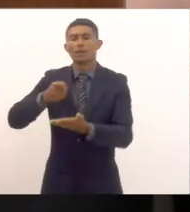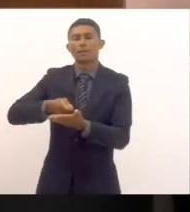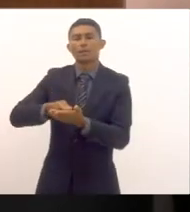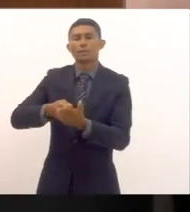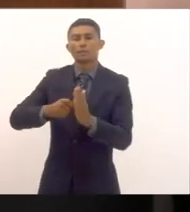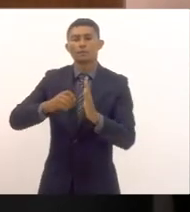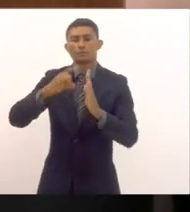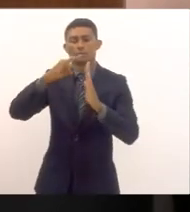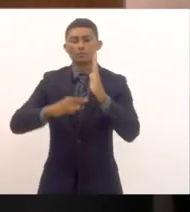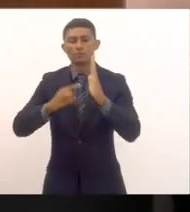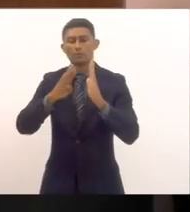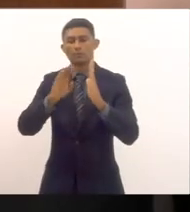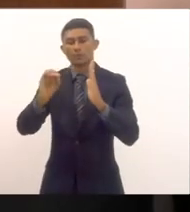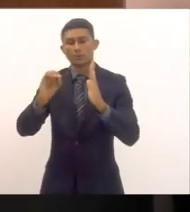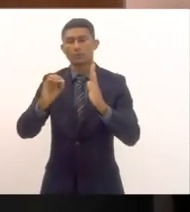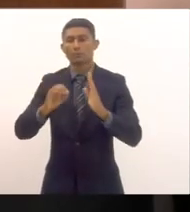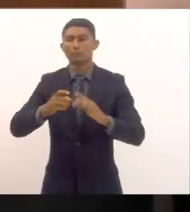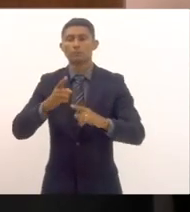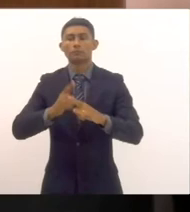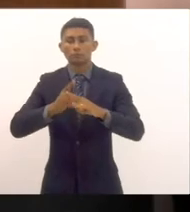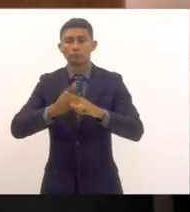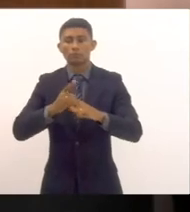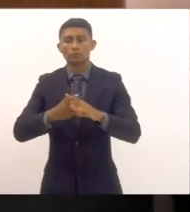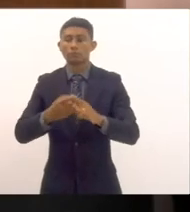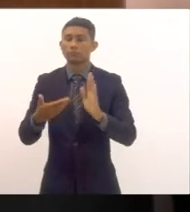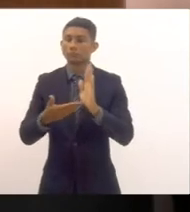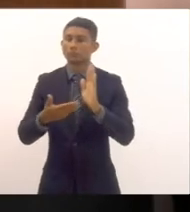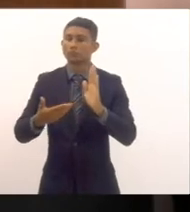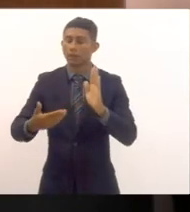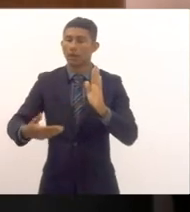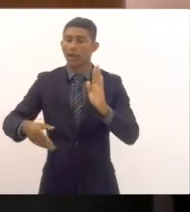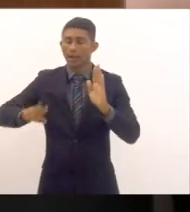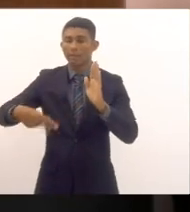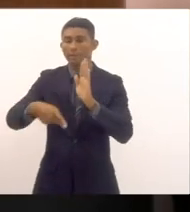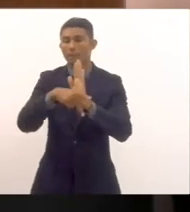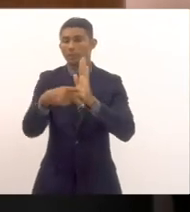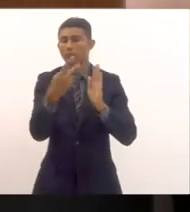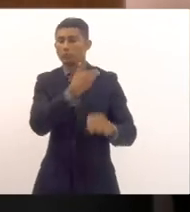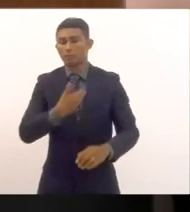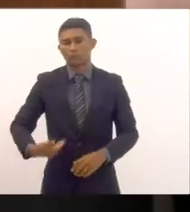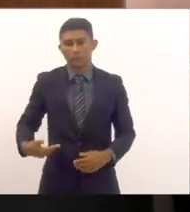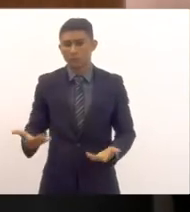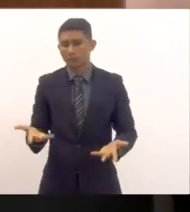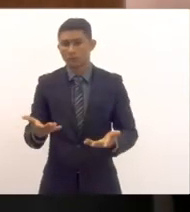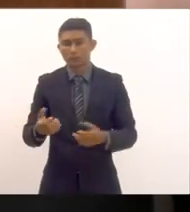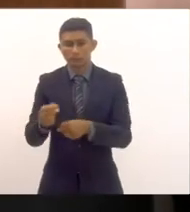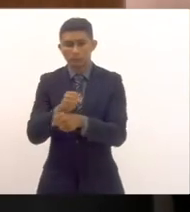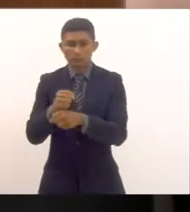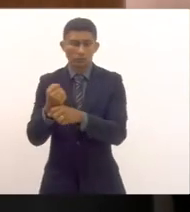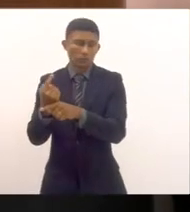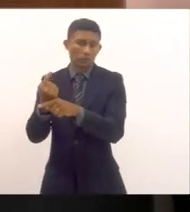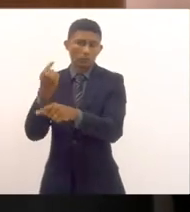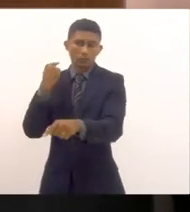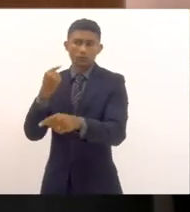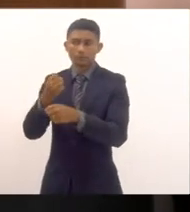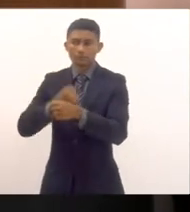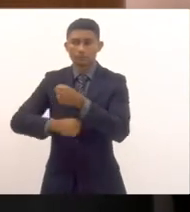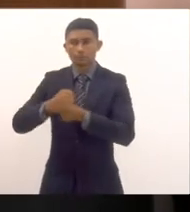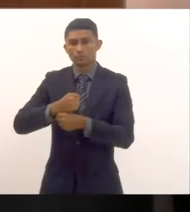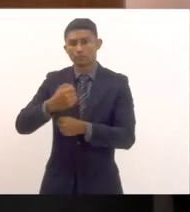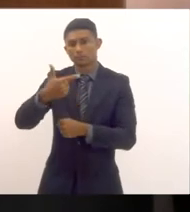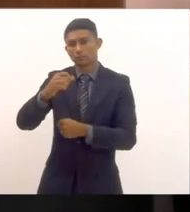boletim de ocorrência é dito que isso é bem público né a gente teve aqui nos últimos anos um grande levante que foi